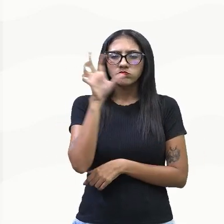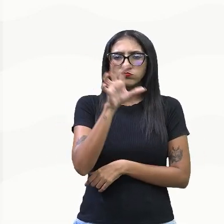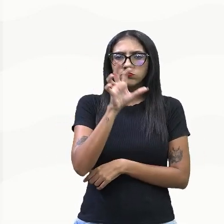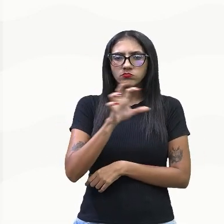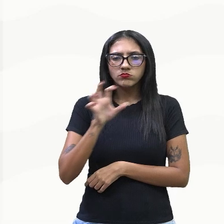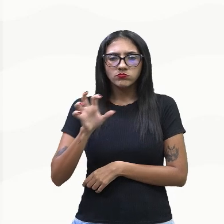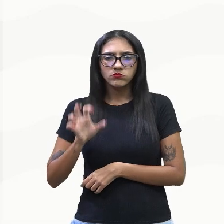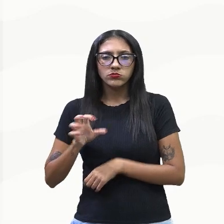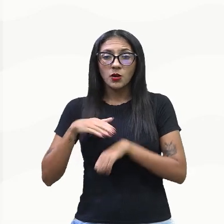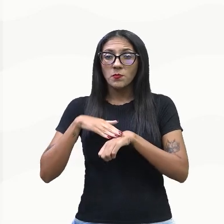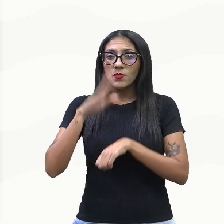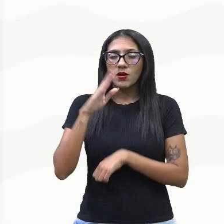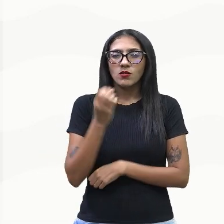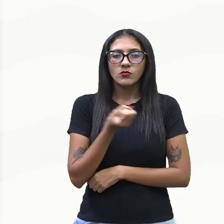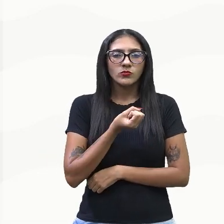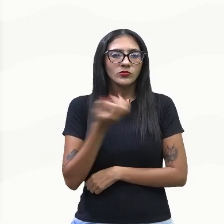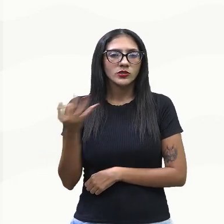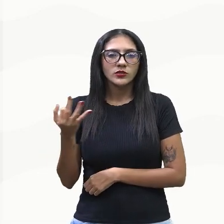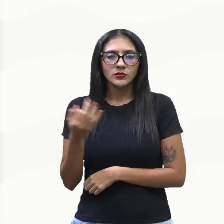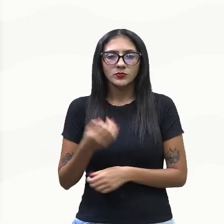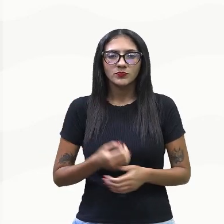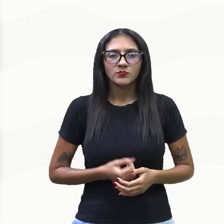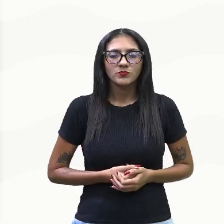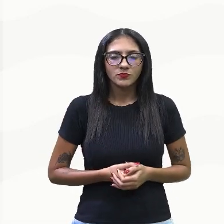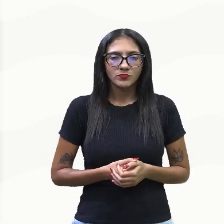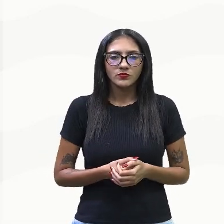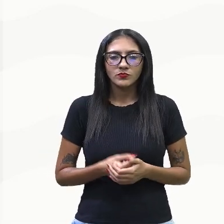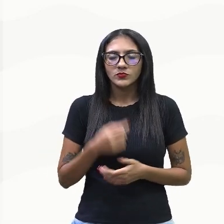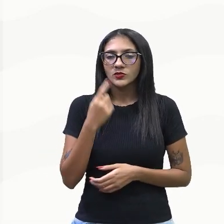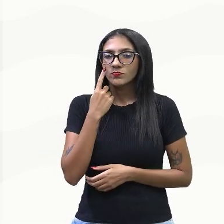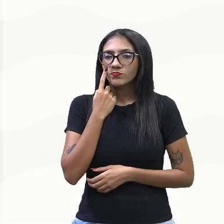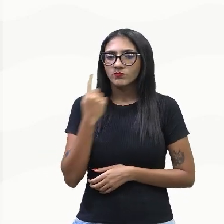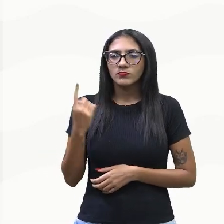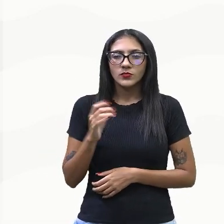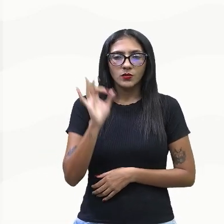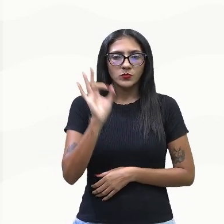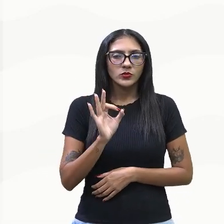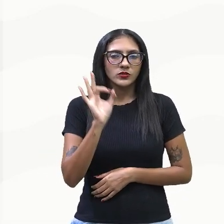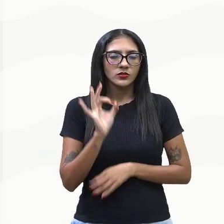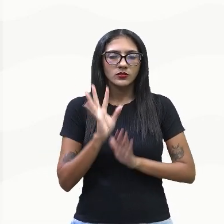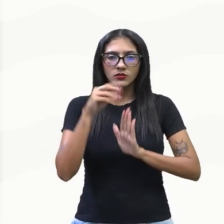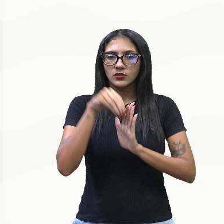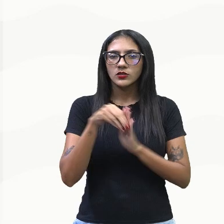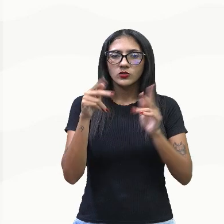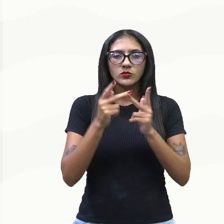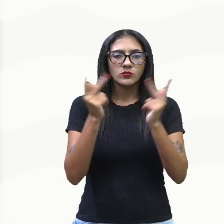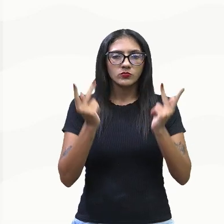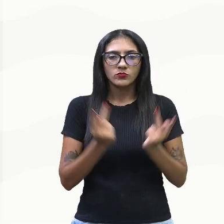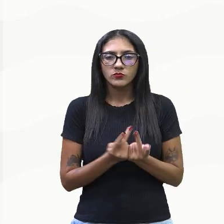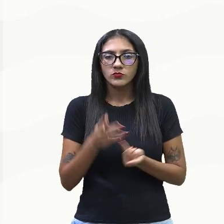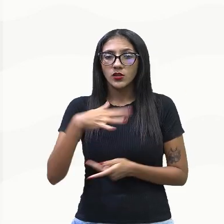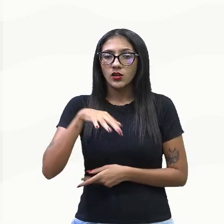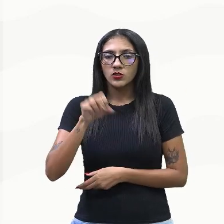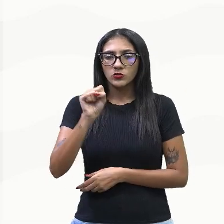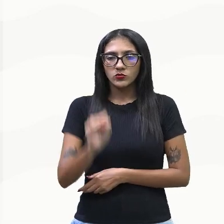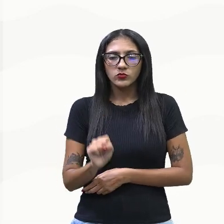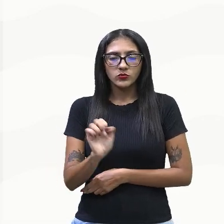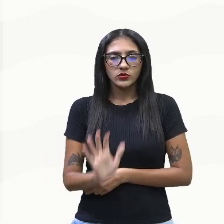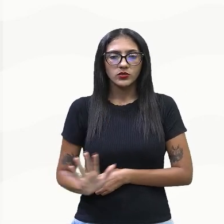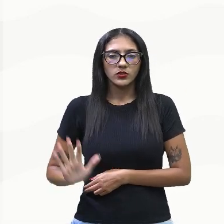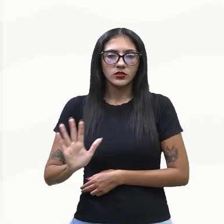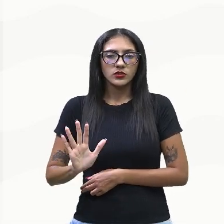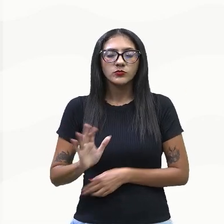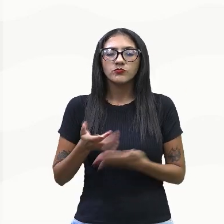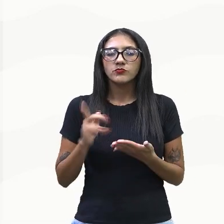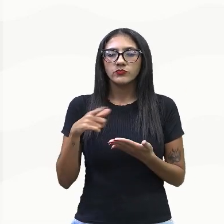A maior que eu estou falando. Olha a porcentagem aqui, a cor cinza representa região sudeste. Então, foi a